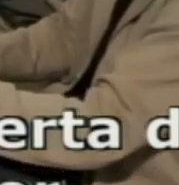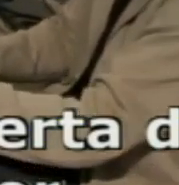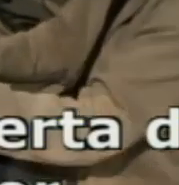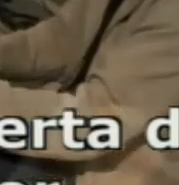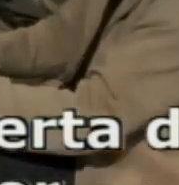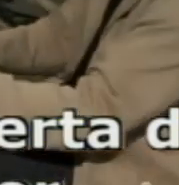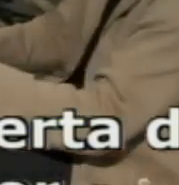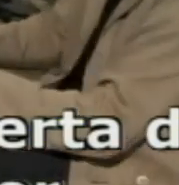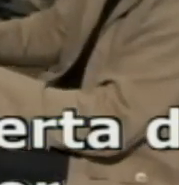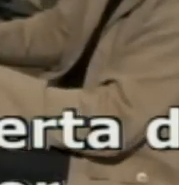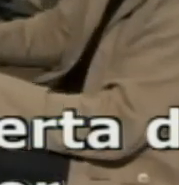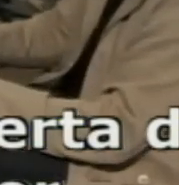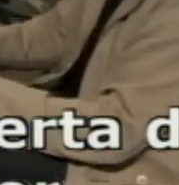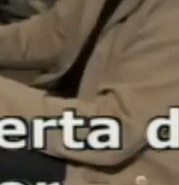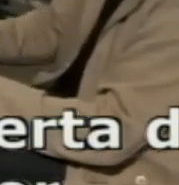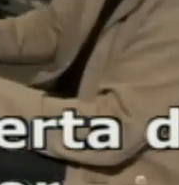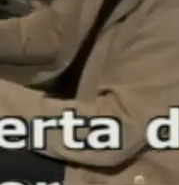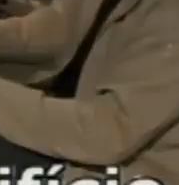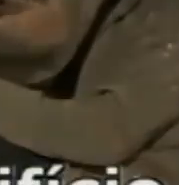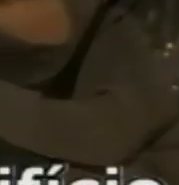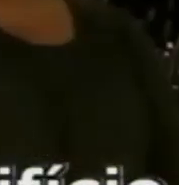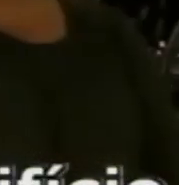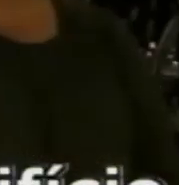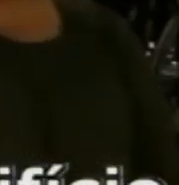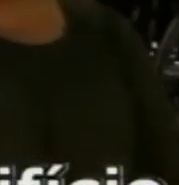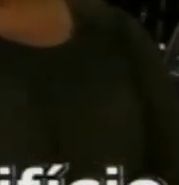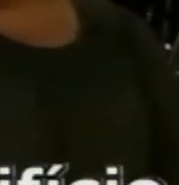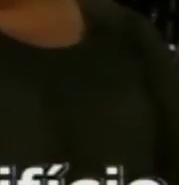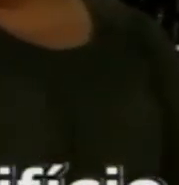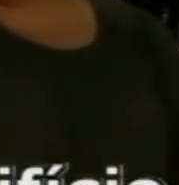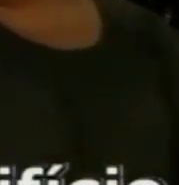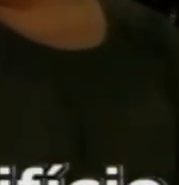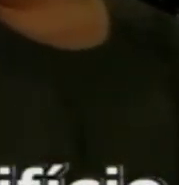como oferta de amor e